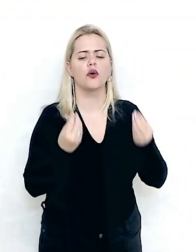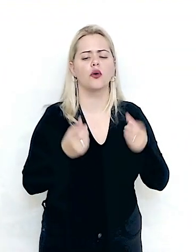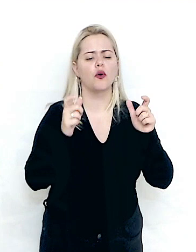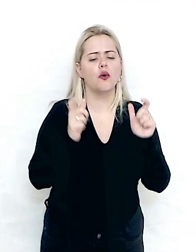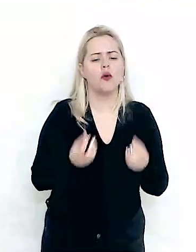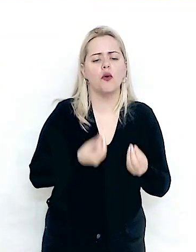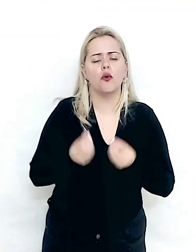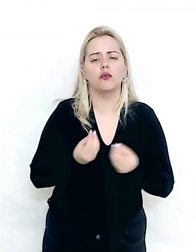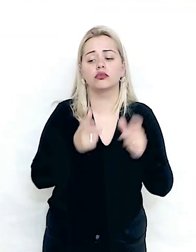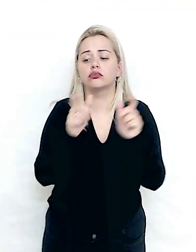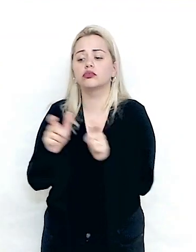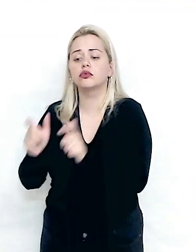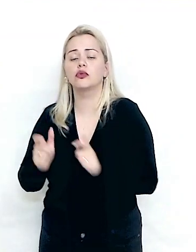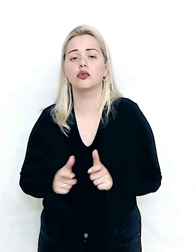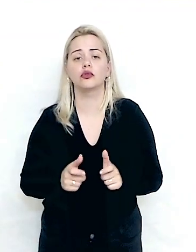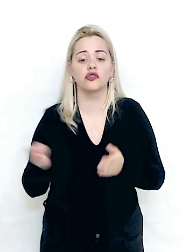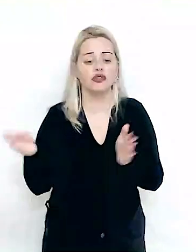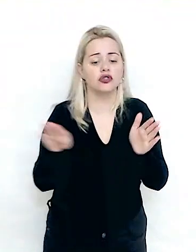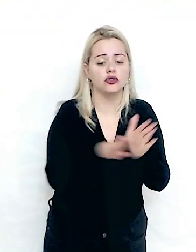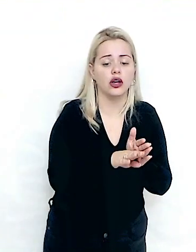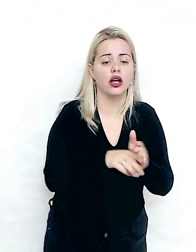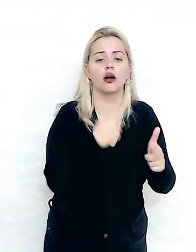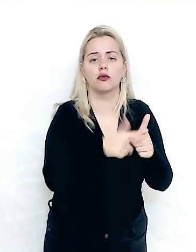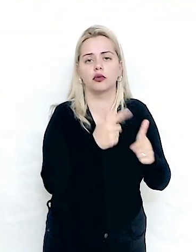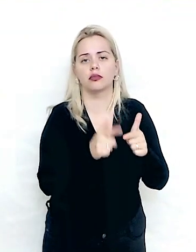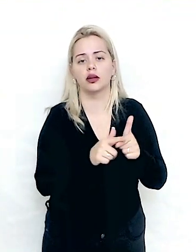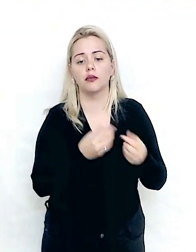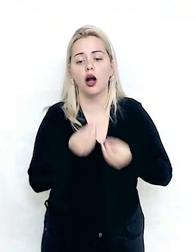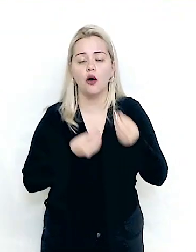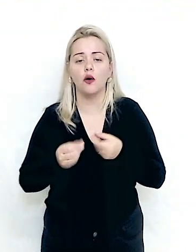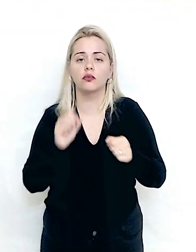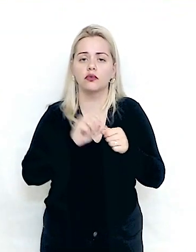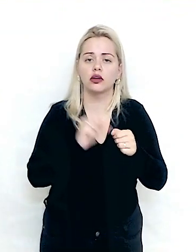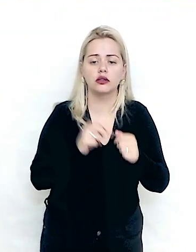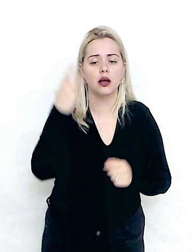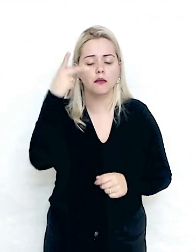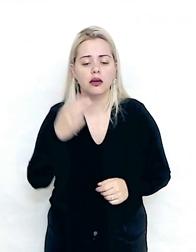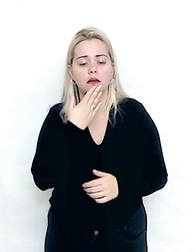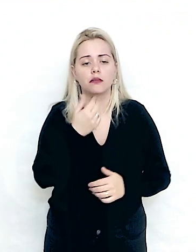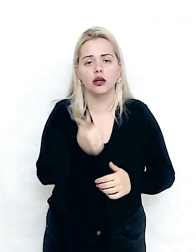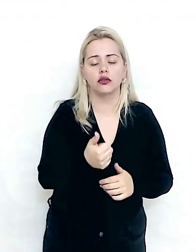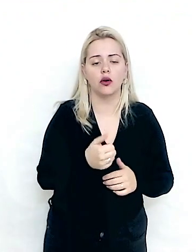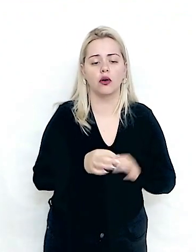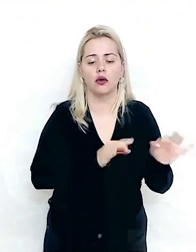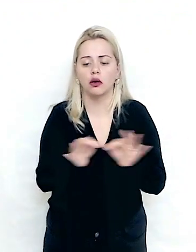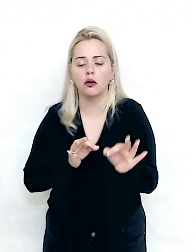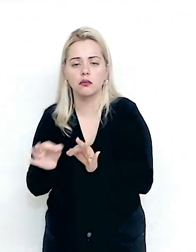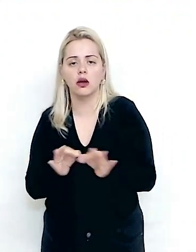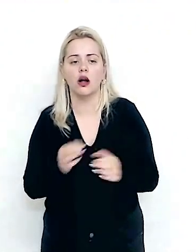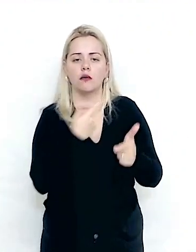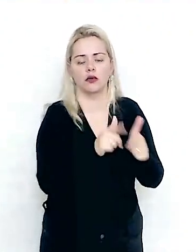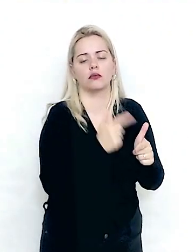podemos superá-los, né, e de mobilizar esses recursos. E fazer para isso utilizando a capilaridade, né, do